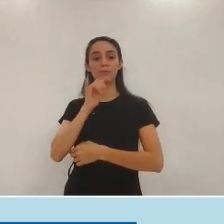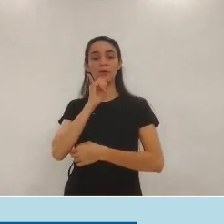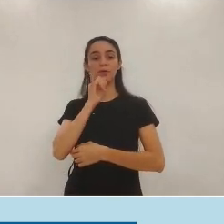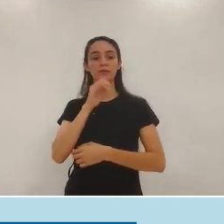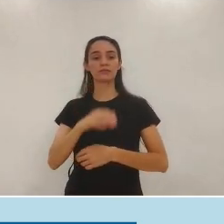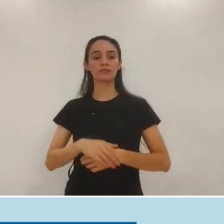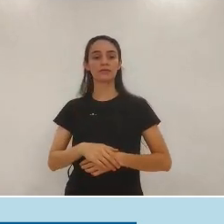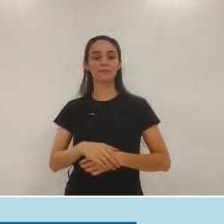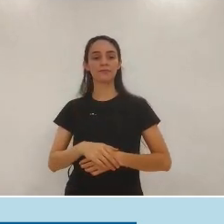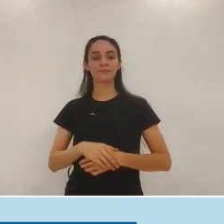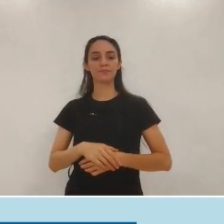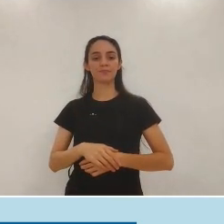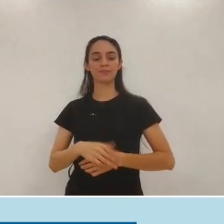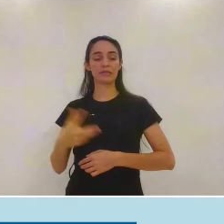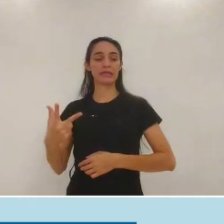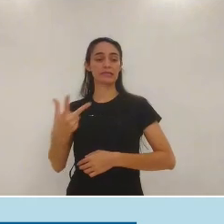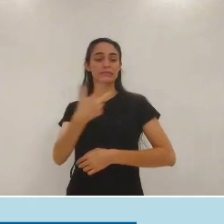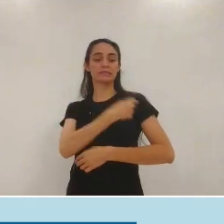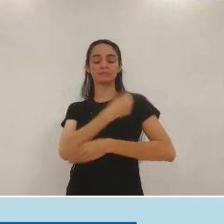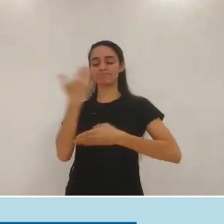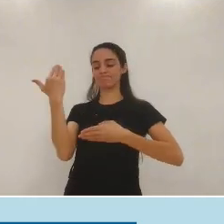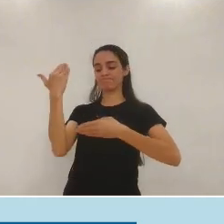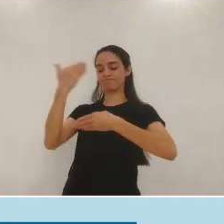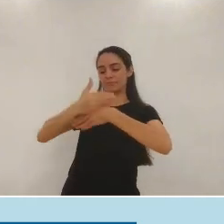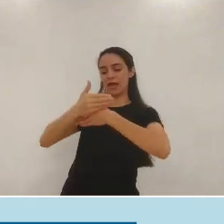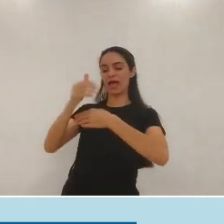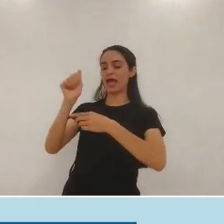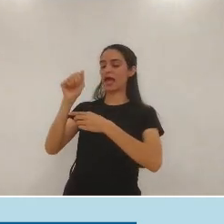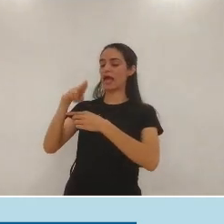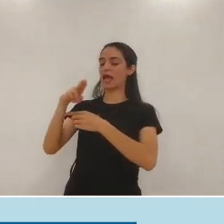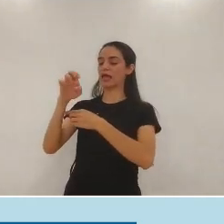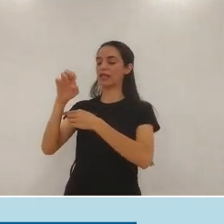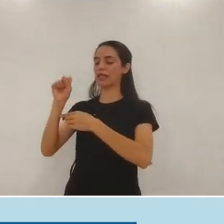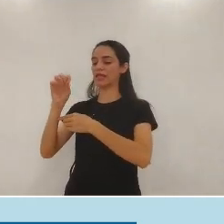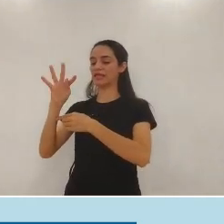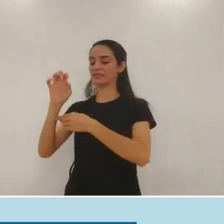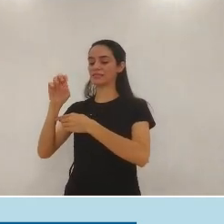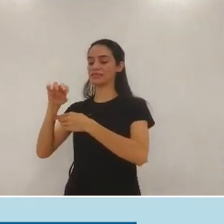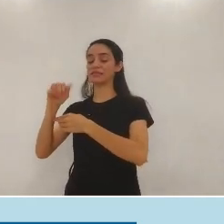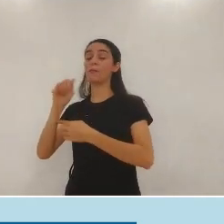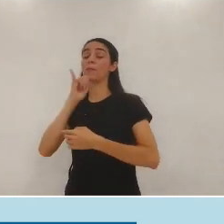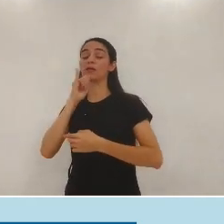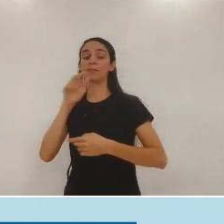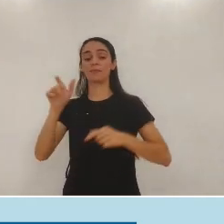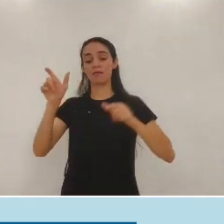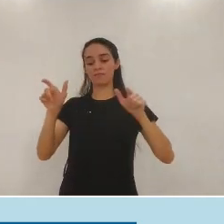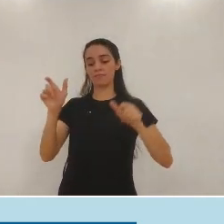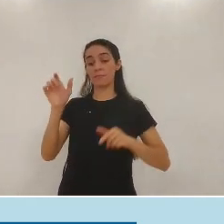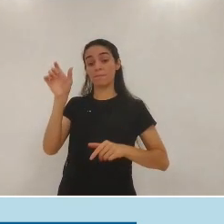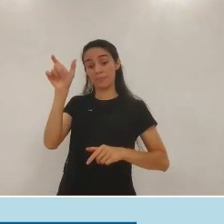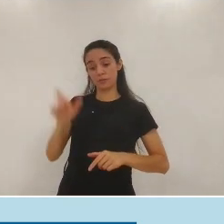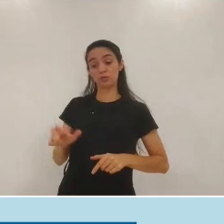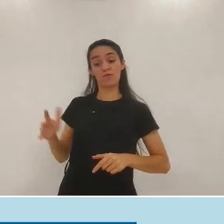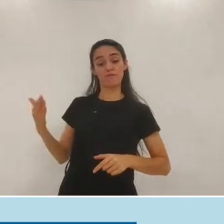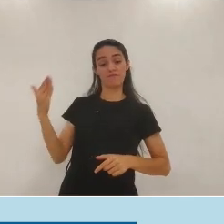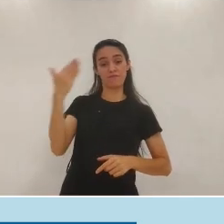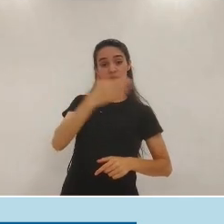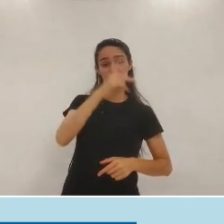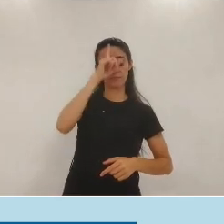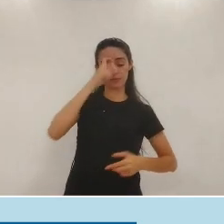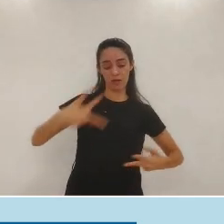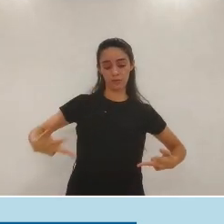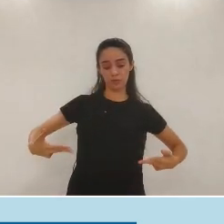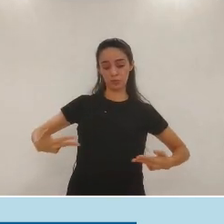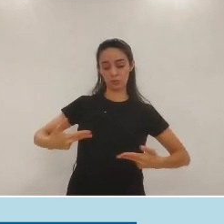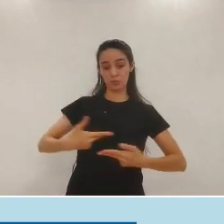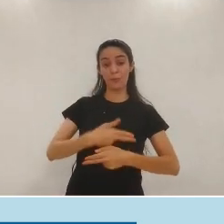alta tolerância a anestésicos. Então, quando eu tenho que fazer procedimentos na qual eu preciso usar anestesia,